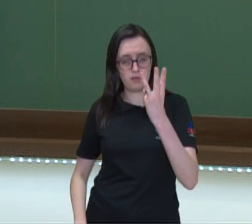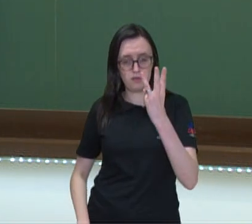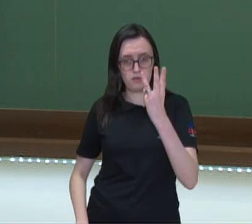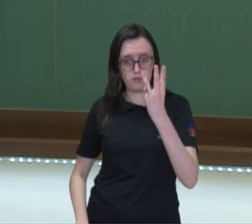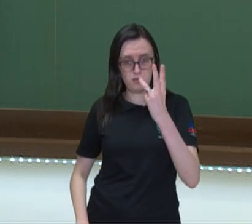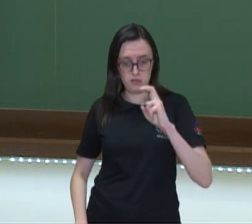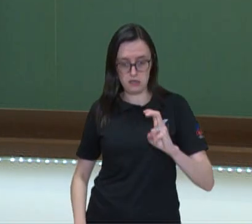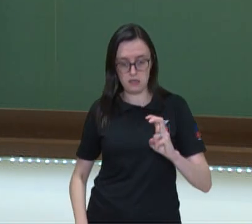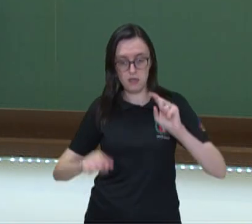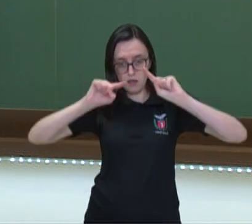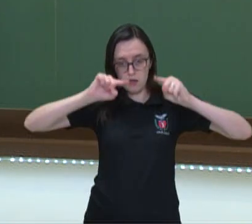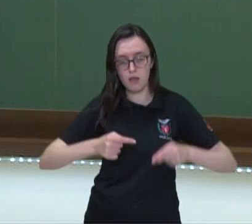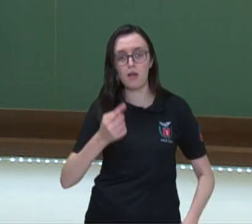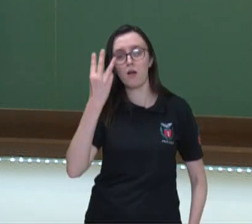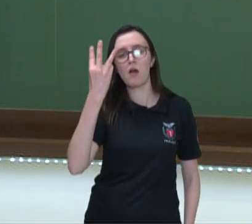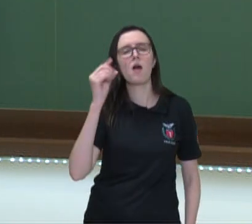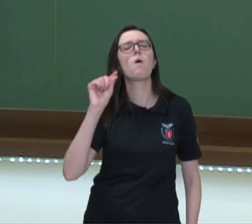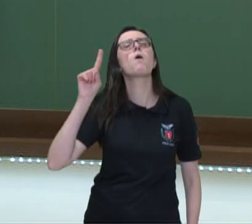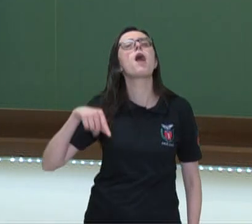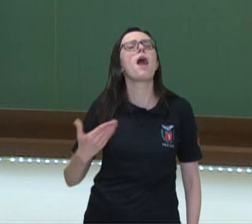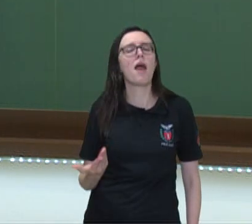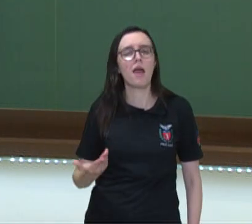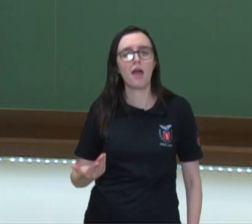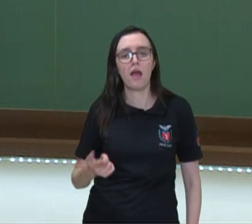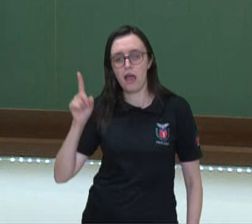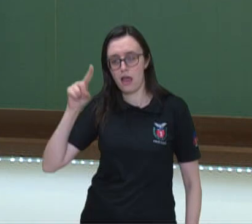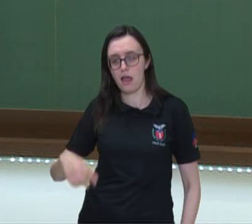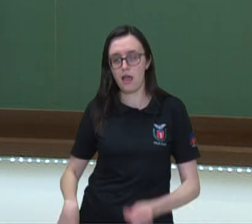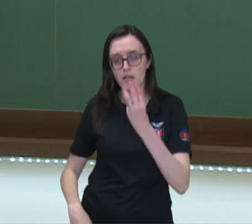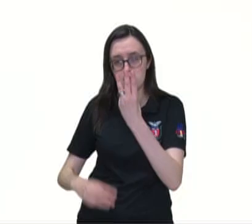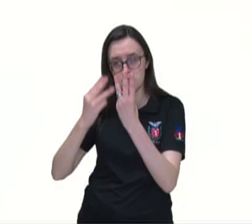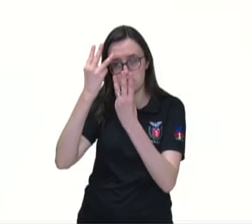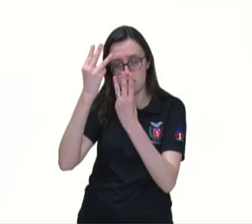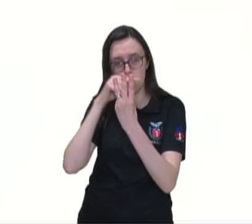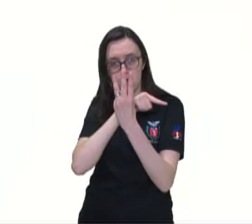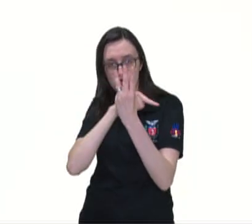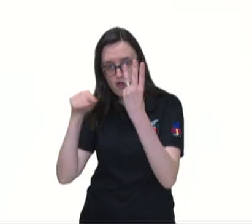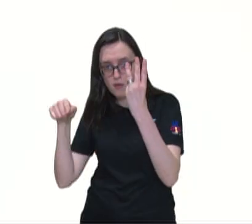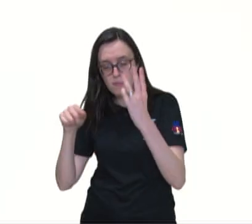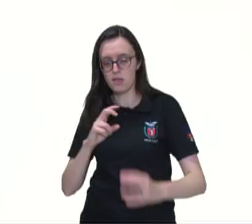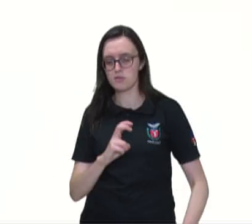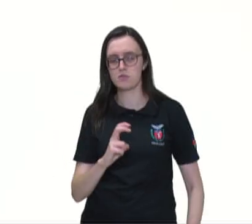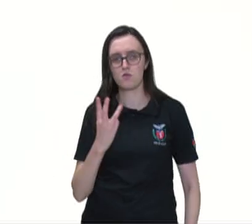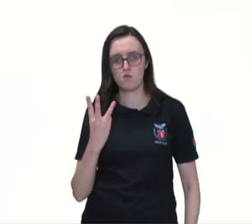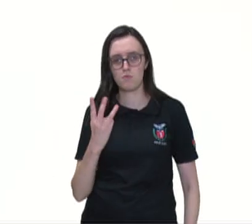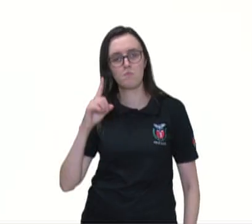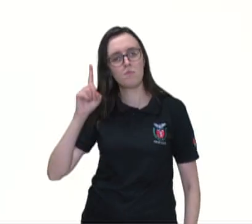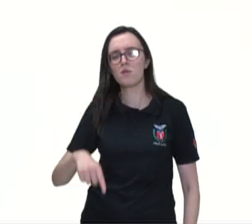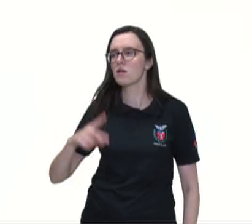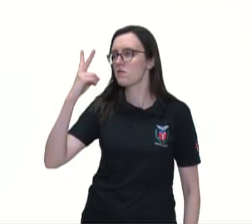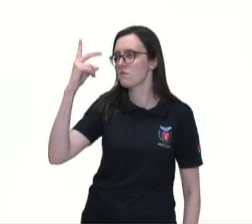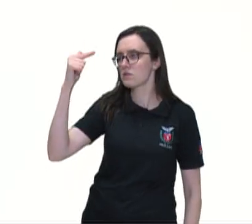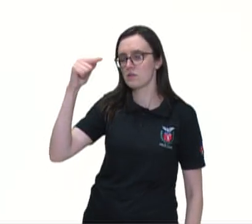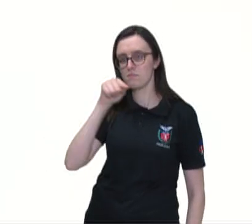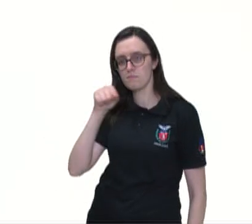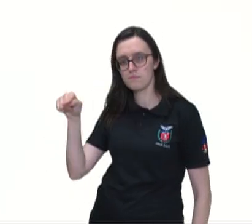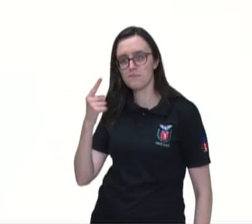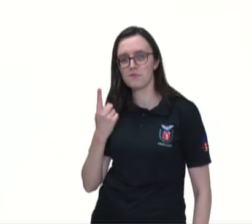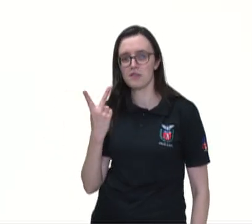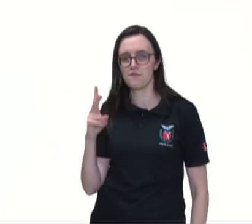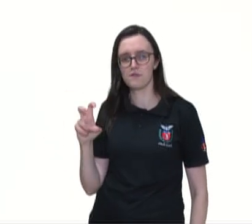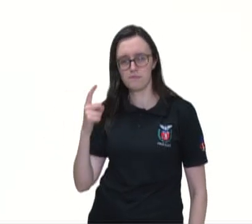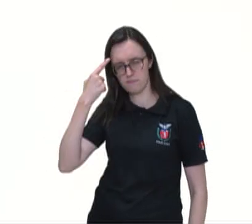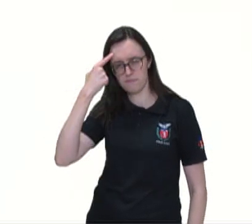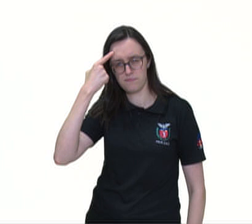3 quintos elevado ao cubo é o quê? 3 ao cubo sobre 5 ao cubo, que é 27 sobre 125. Então, olha